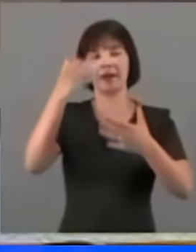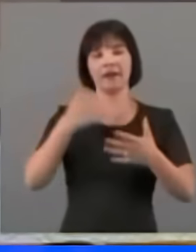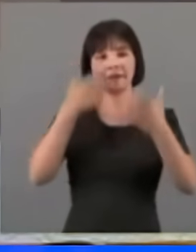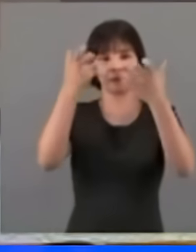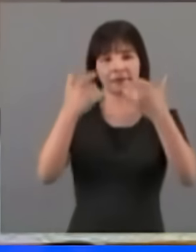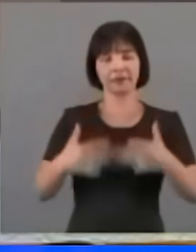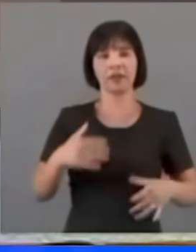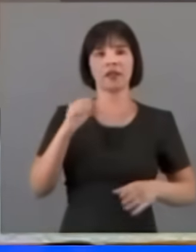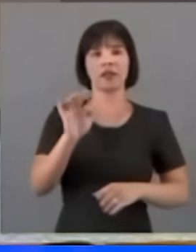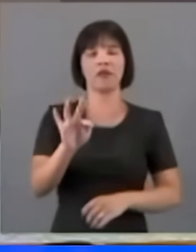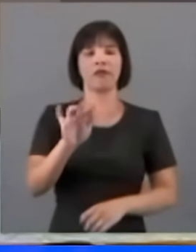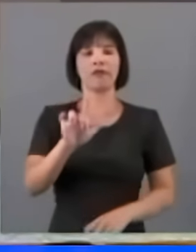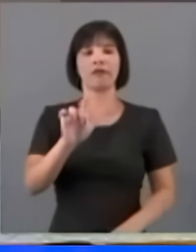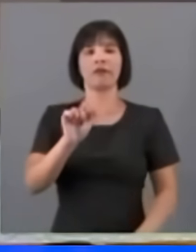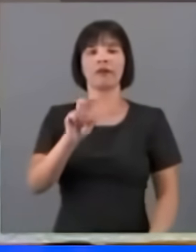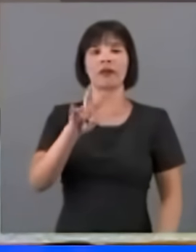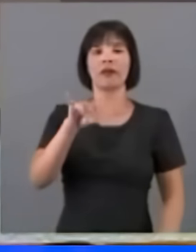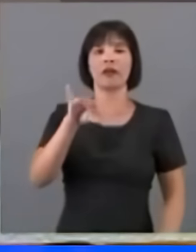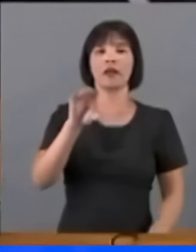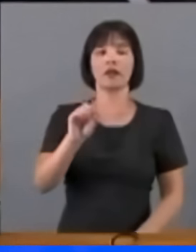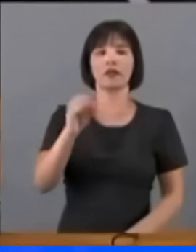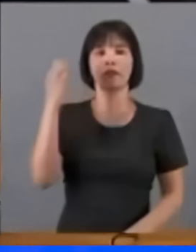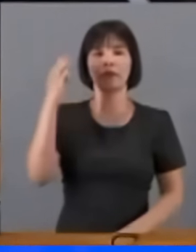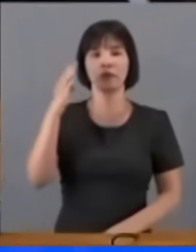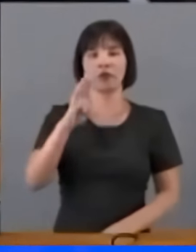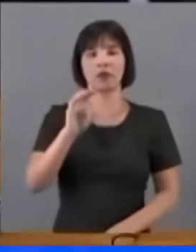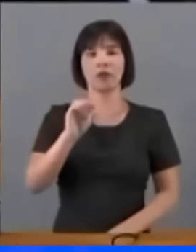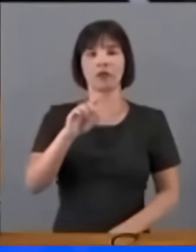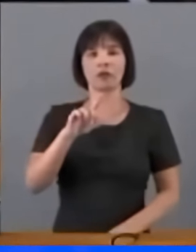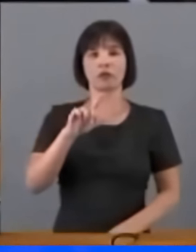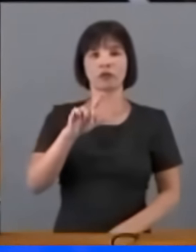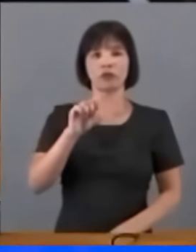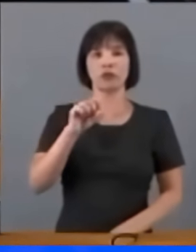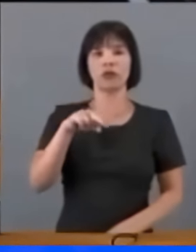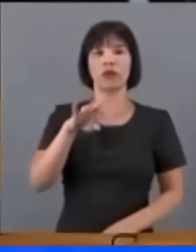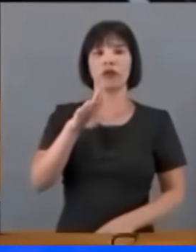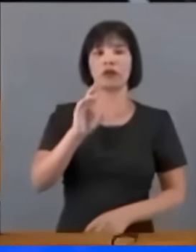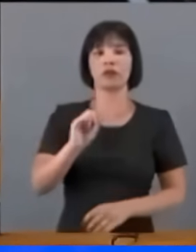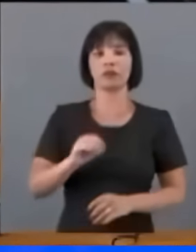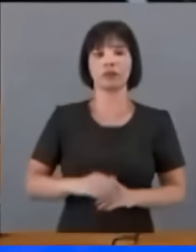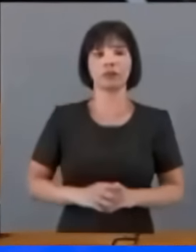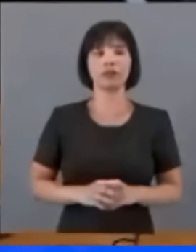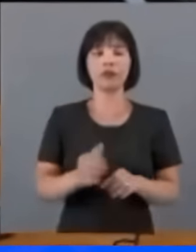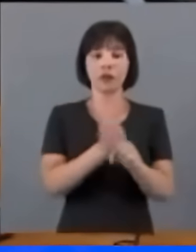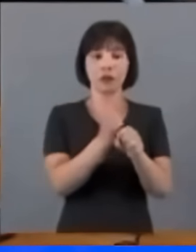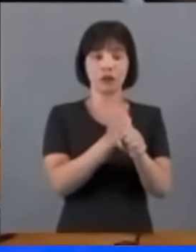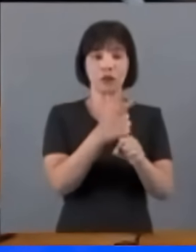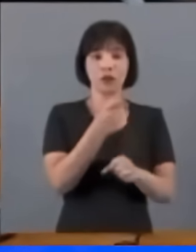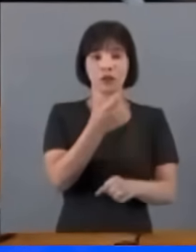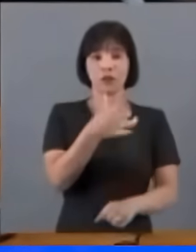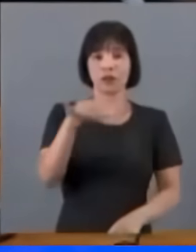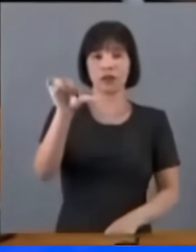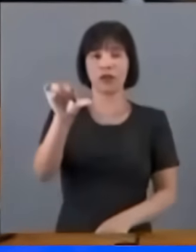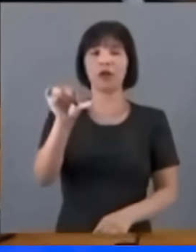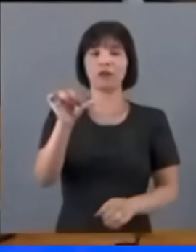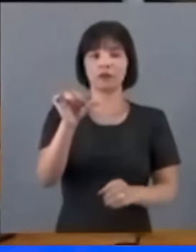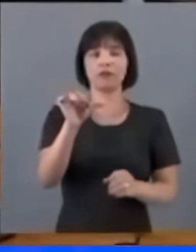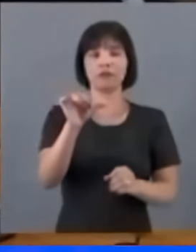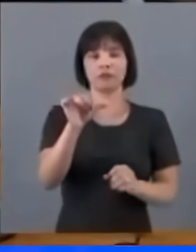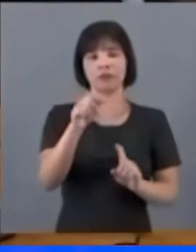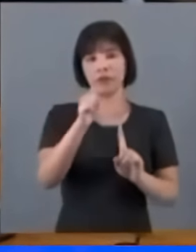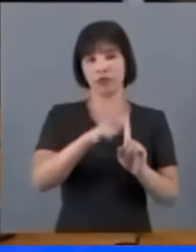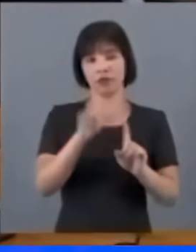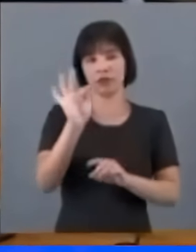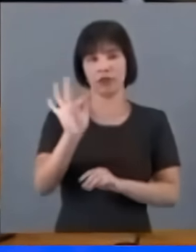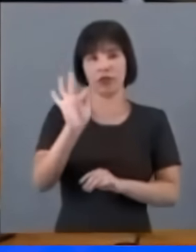que me permite fazer essa reflexão histórica. No ano 2019, em fevereiro, logo que entramos aqui, eu